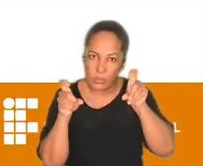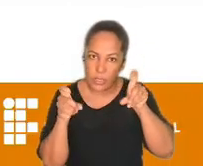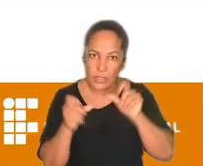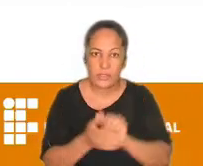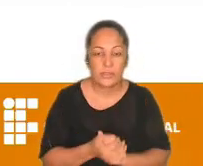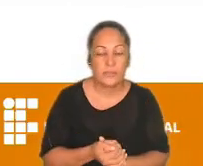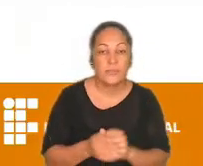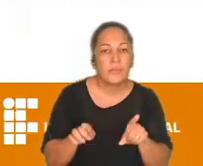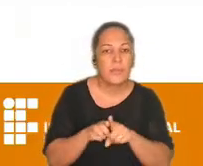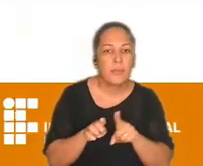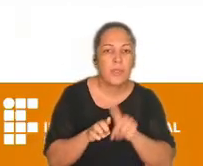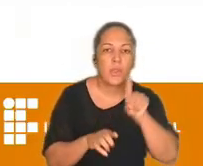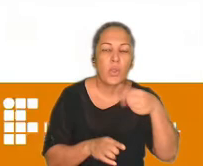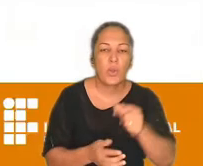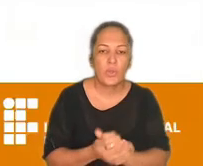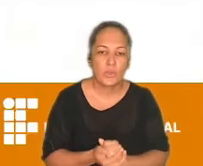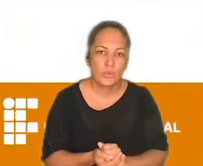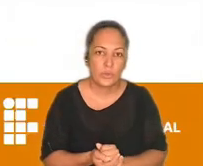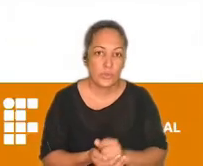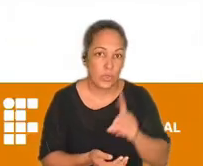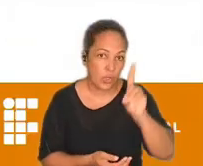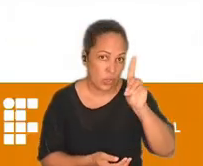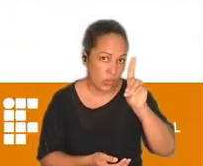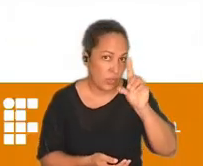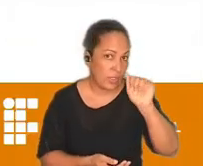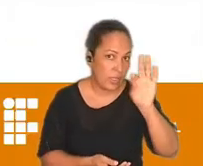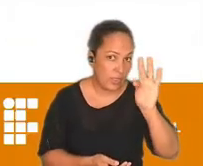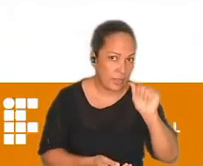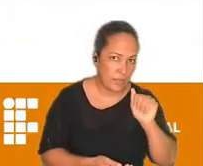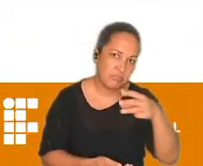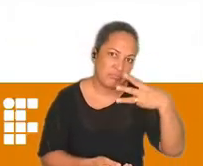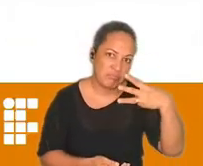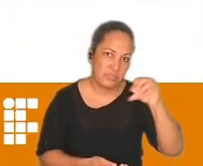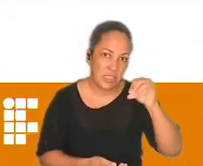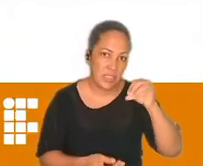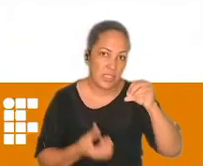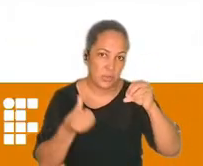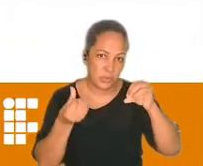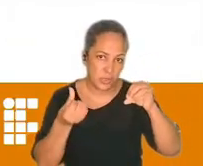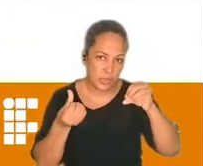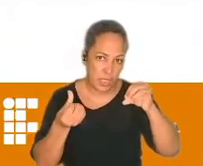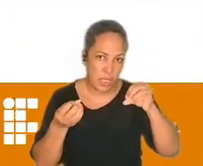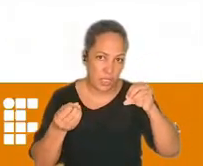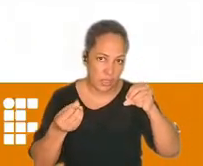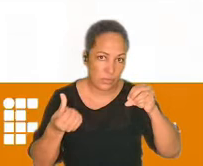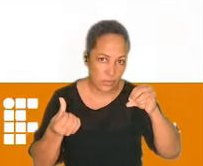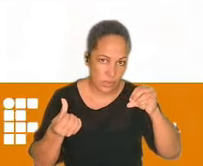tipo, quando for data, né, tipo data, 30/6/1987, que é a data o dia que eu